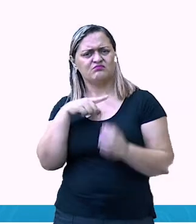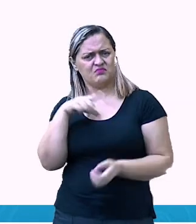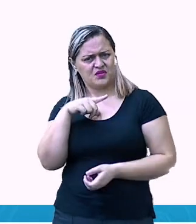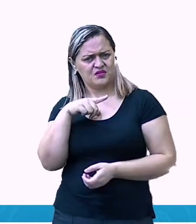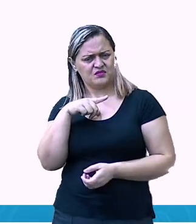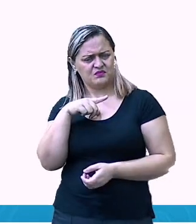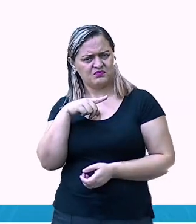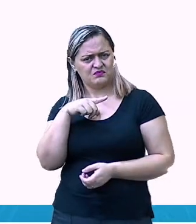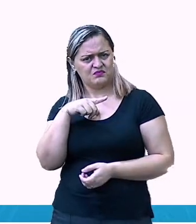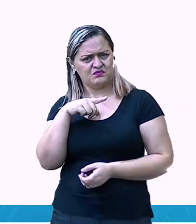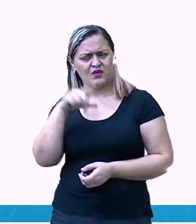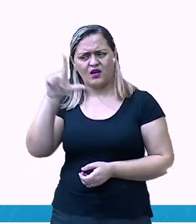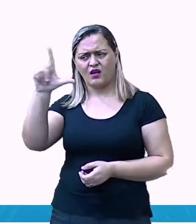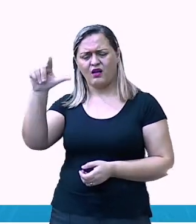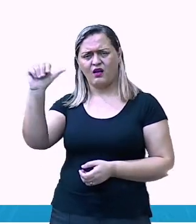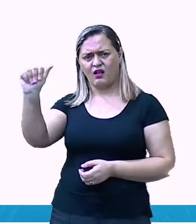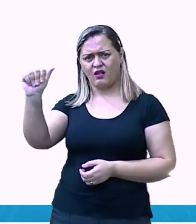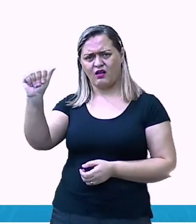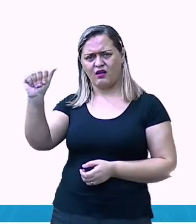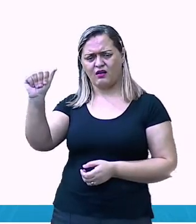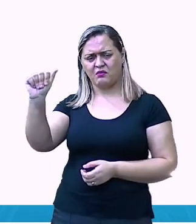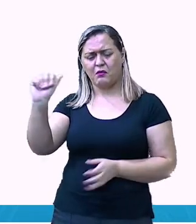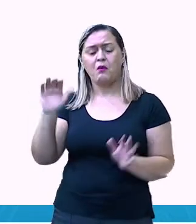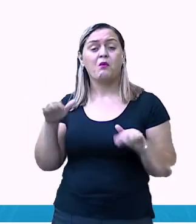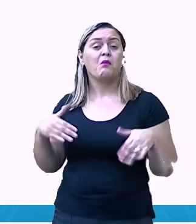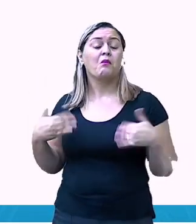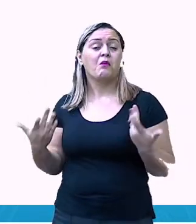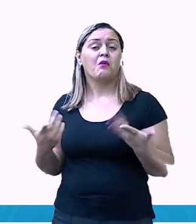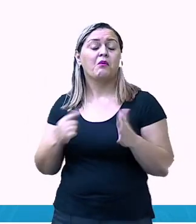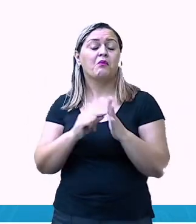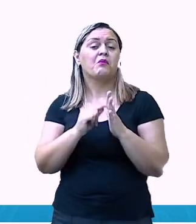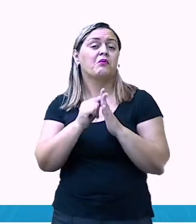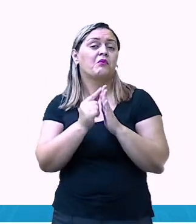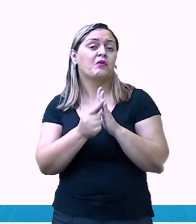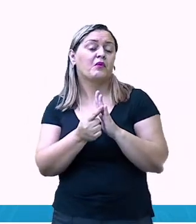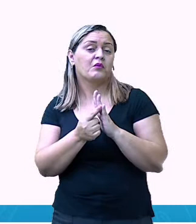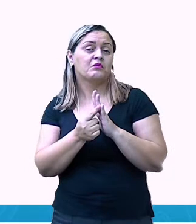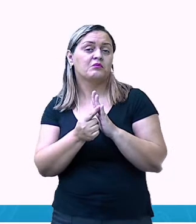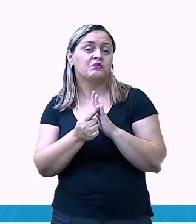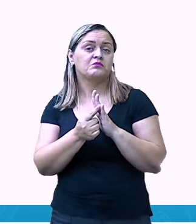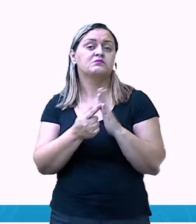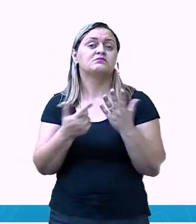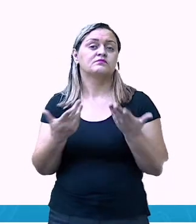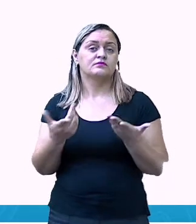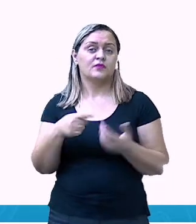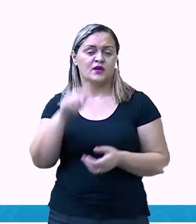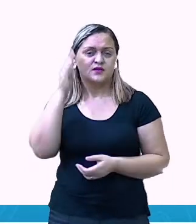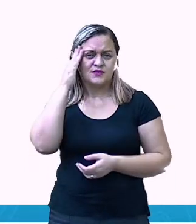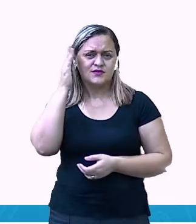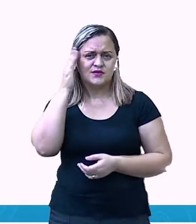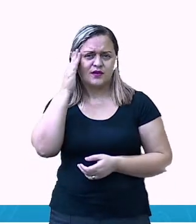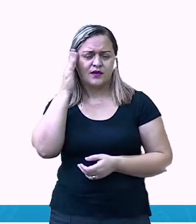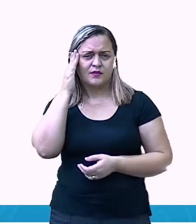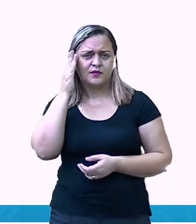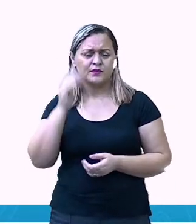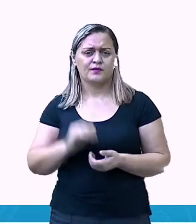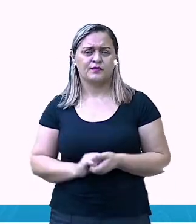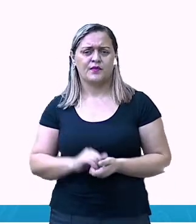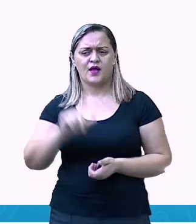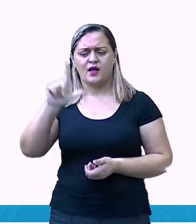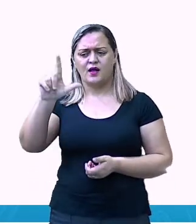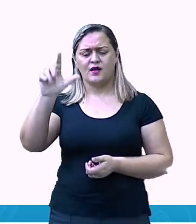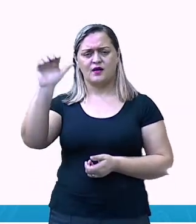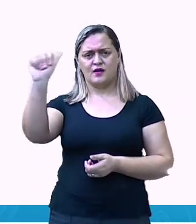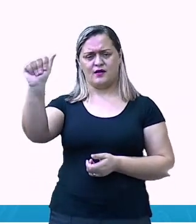da palavra janela, vocês conseguem identificar se tem uma vogal ou não? Nessa última sílaba?